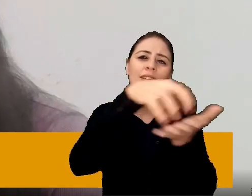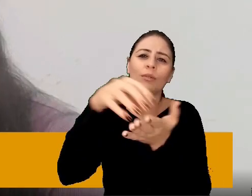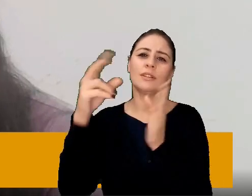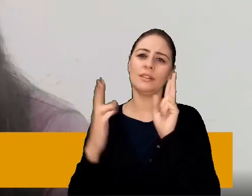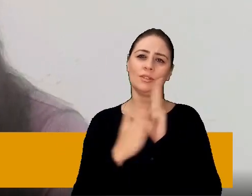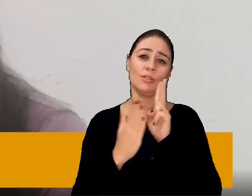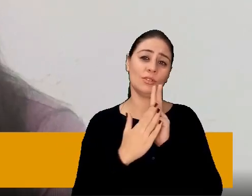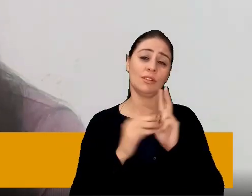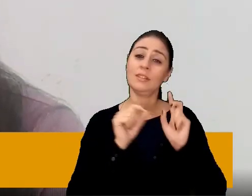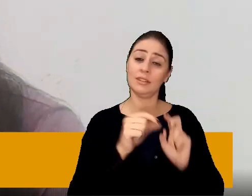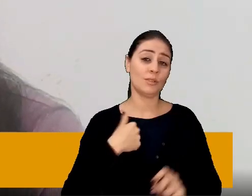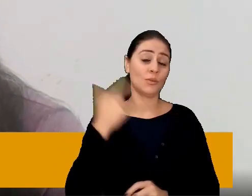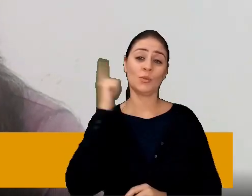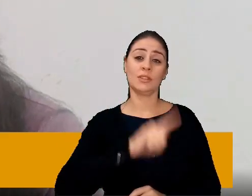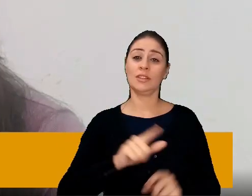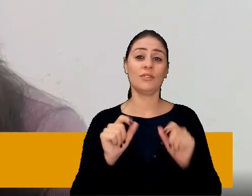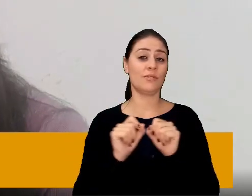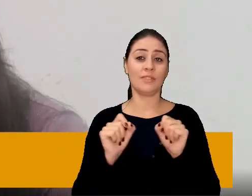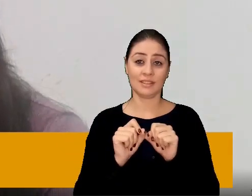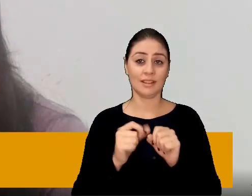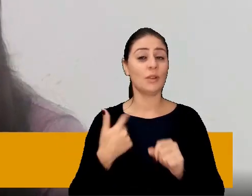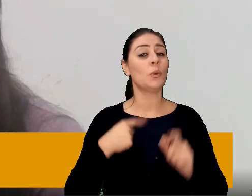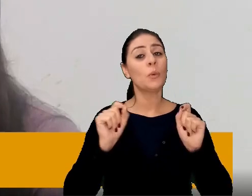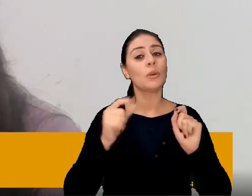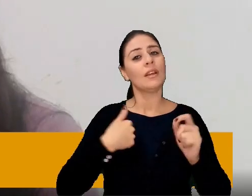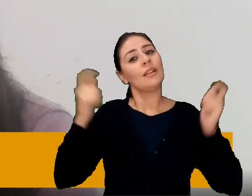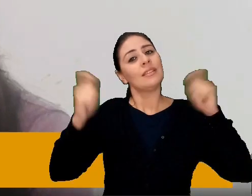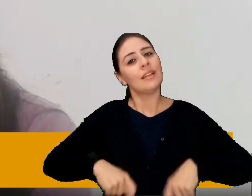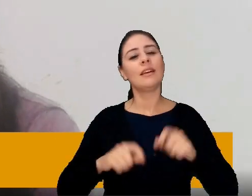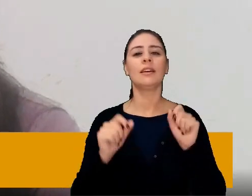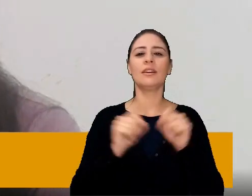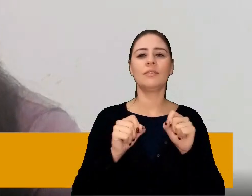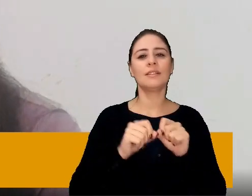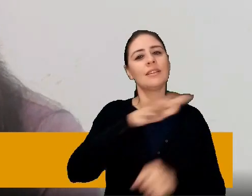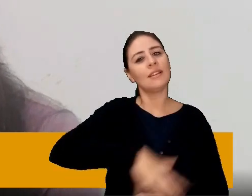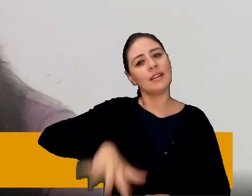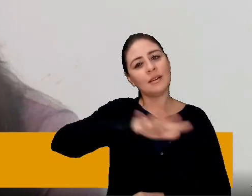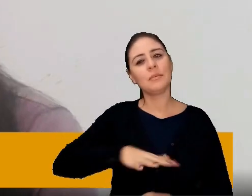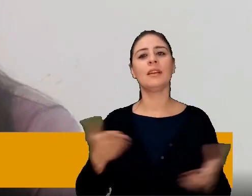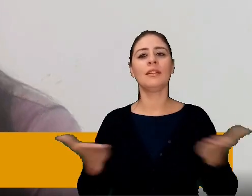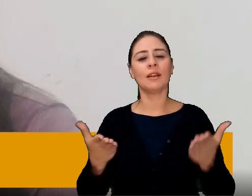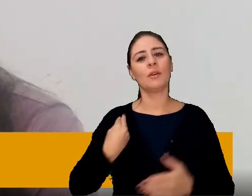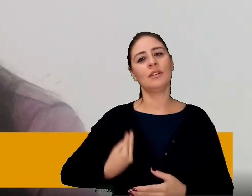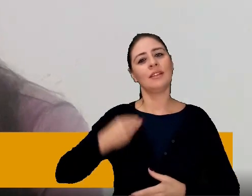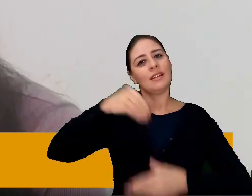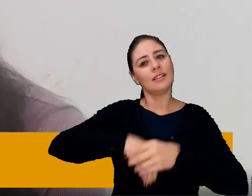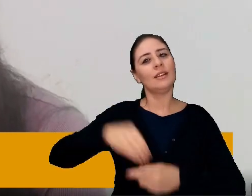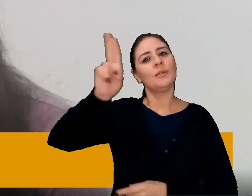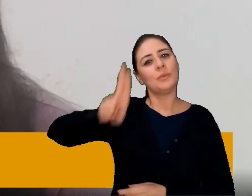né? E é isso que eu consegui fazer, é isso até agora, é isso que eu consegui fazer, o que eu posso